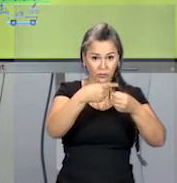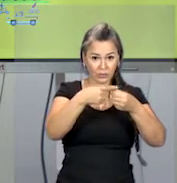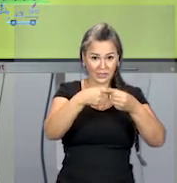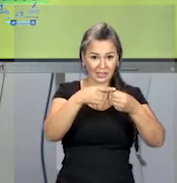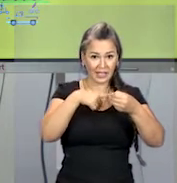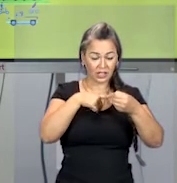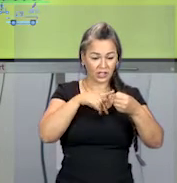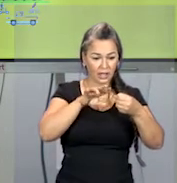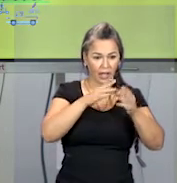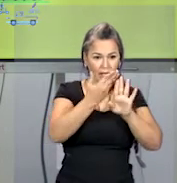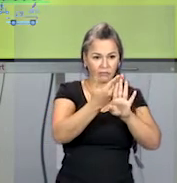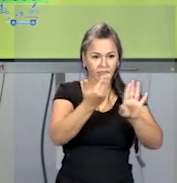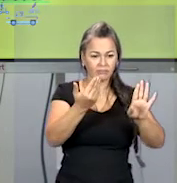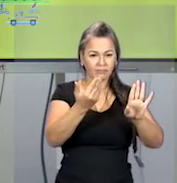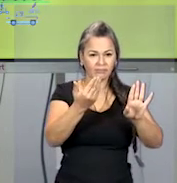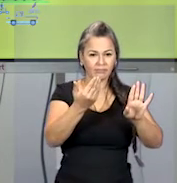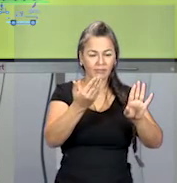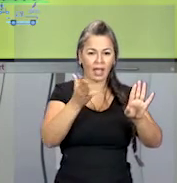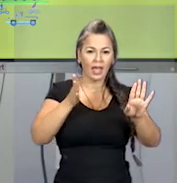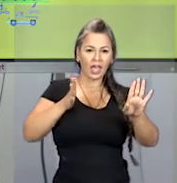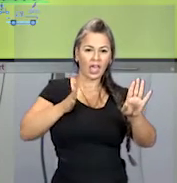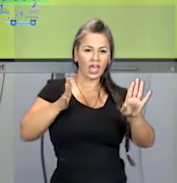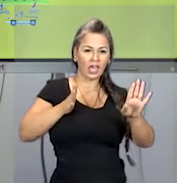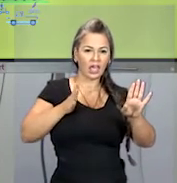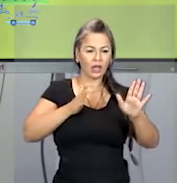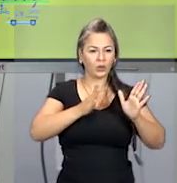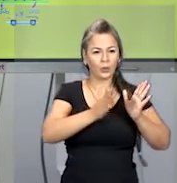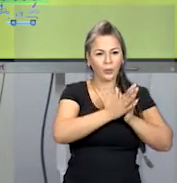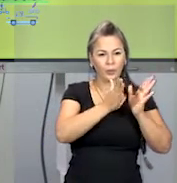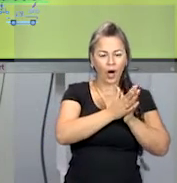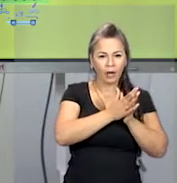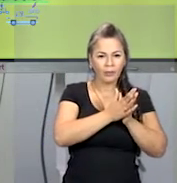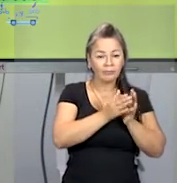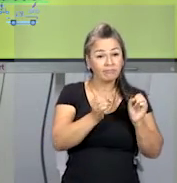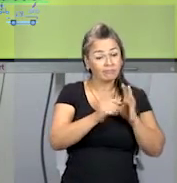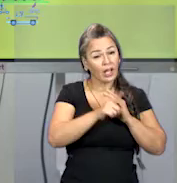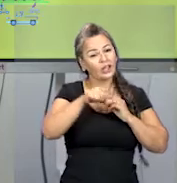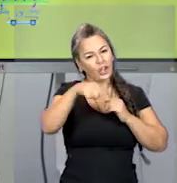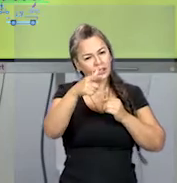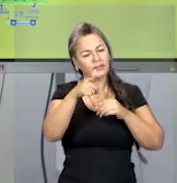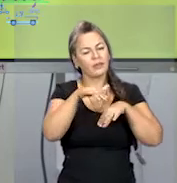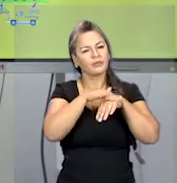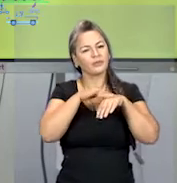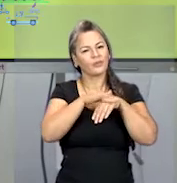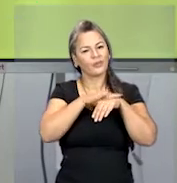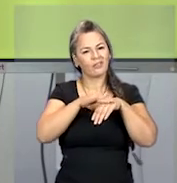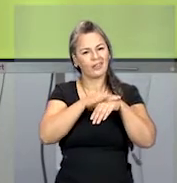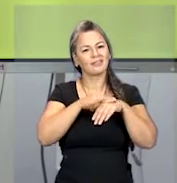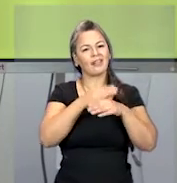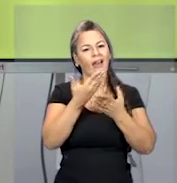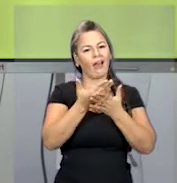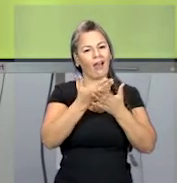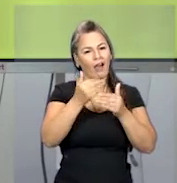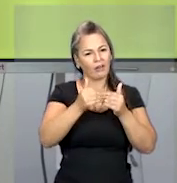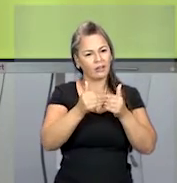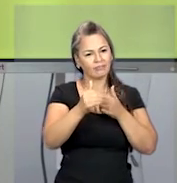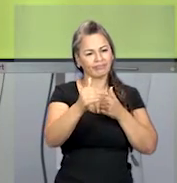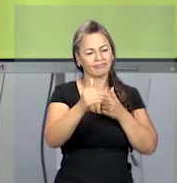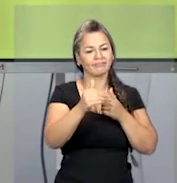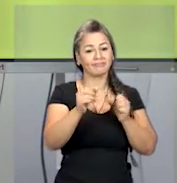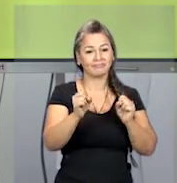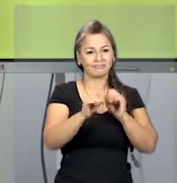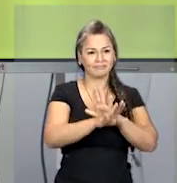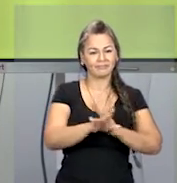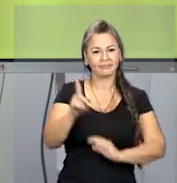para pobres? Então, isso é um tema que nós vamos discutir na próxima aula. Então, na aula de